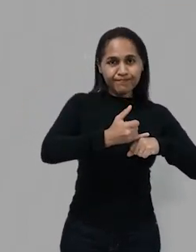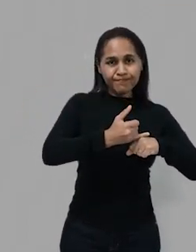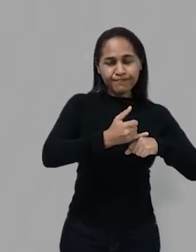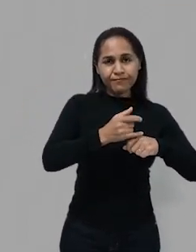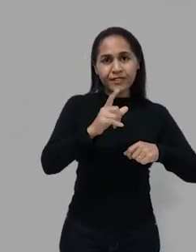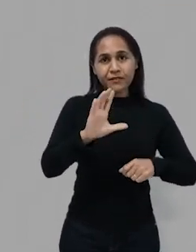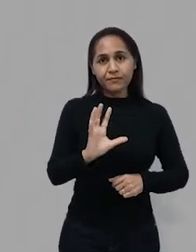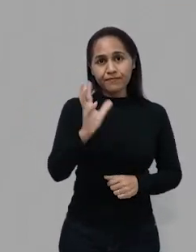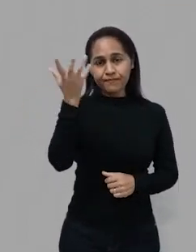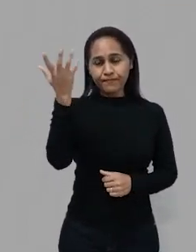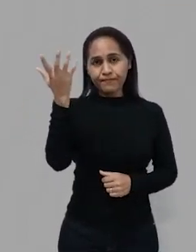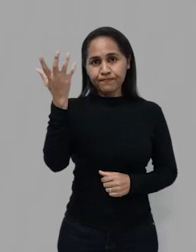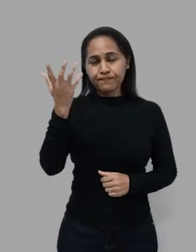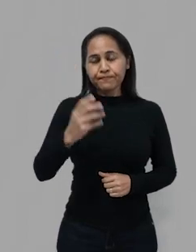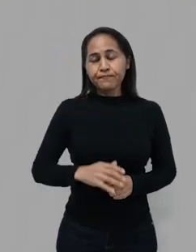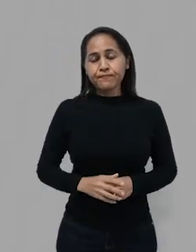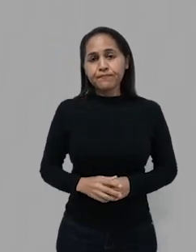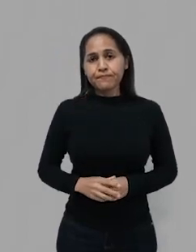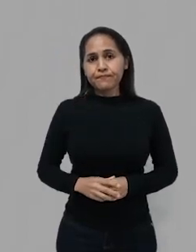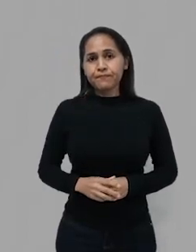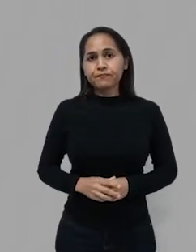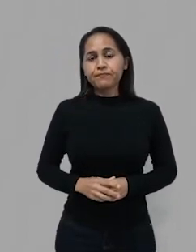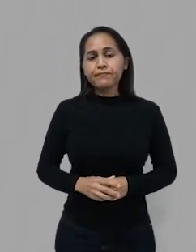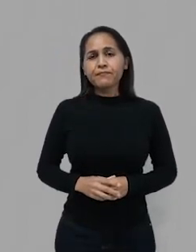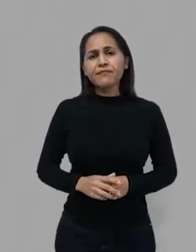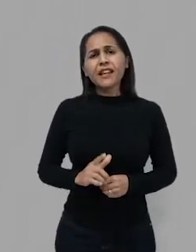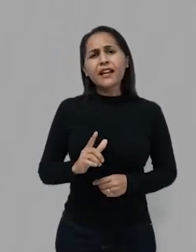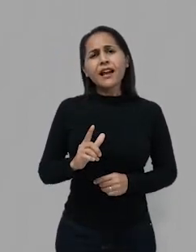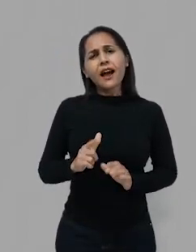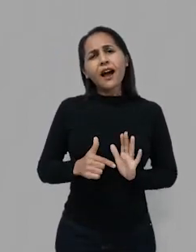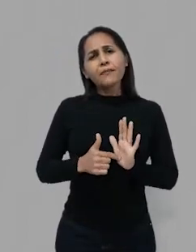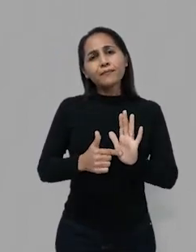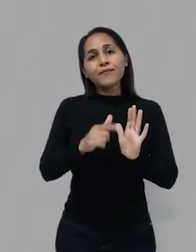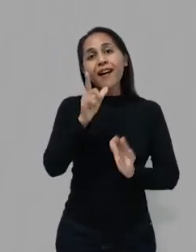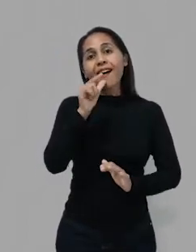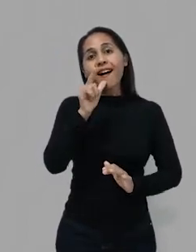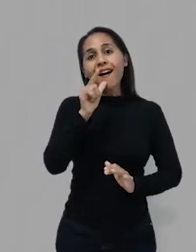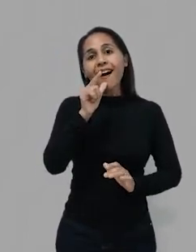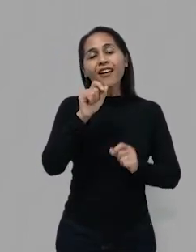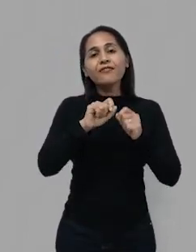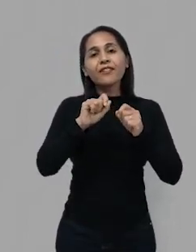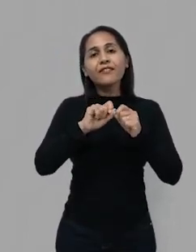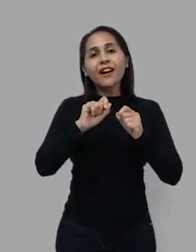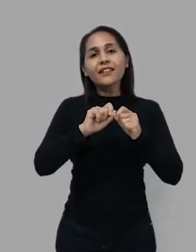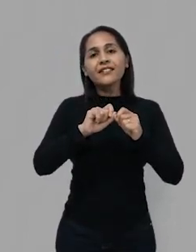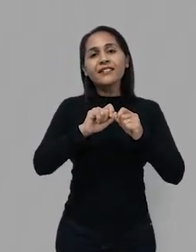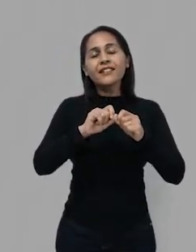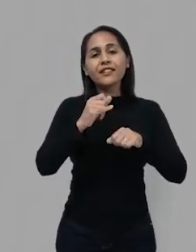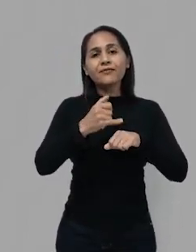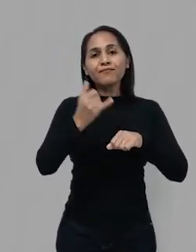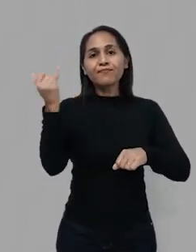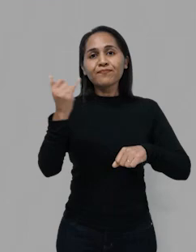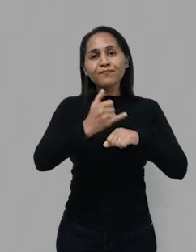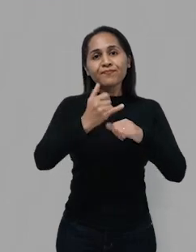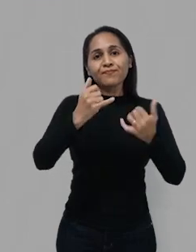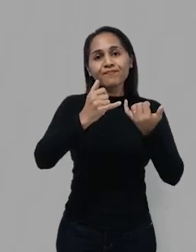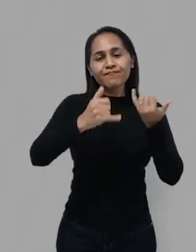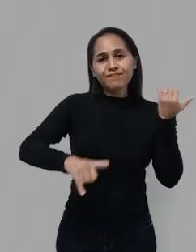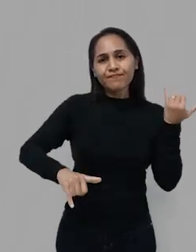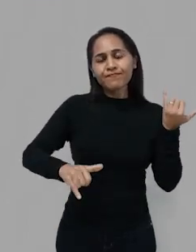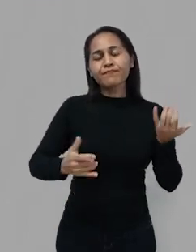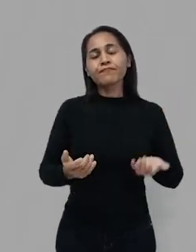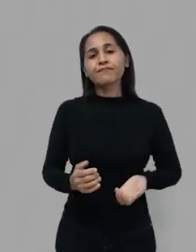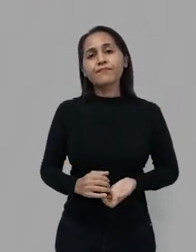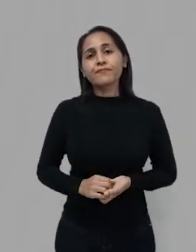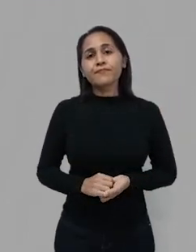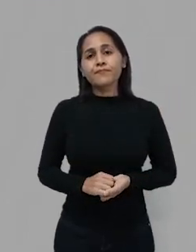os ânions, certo? Então, a água consegue separar, dissociar, porque,